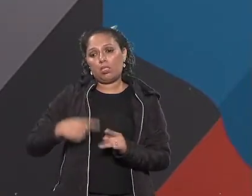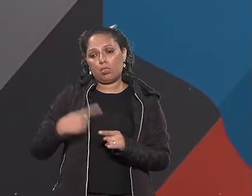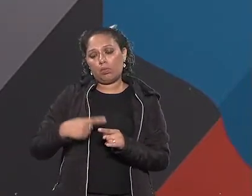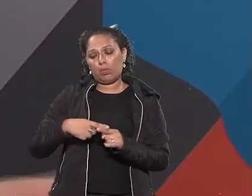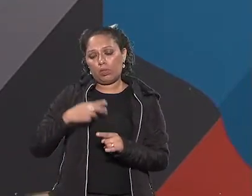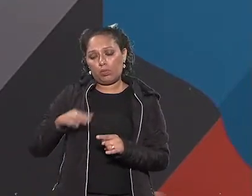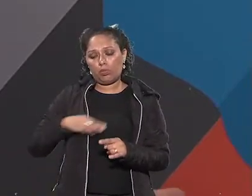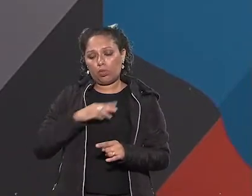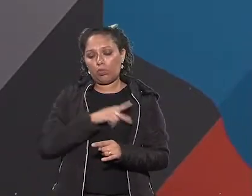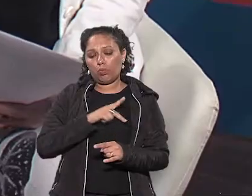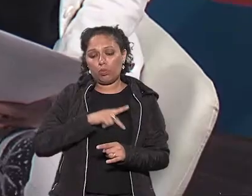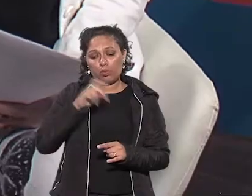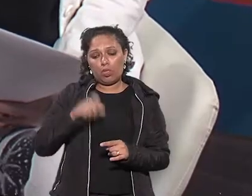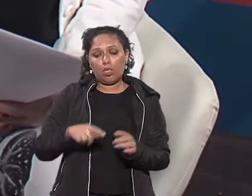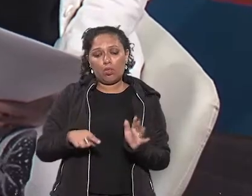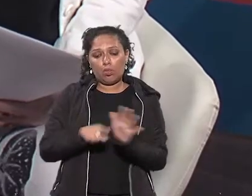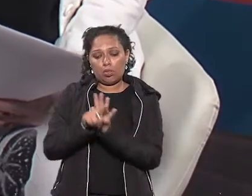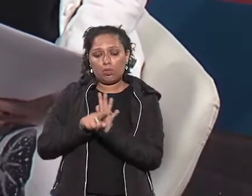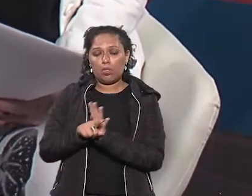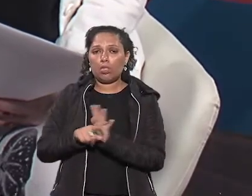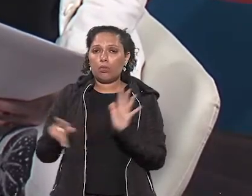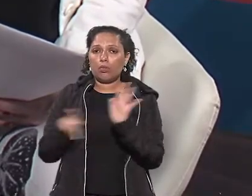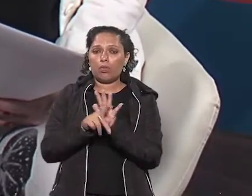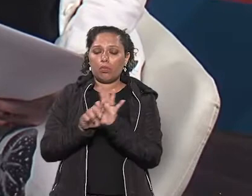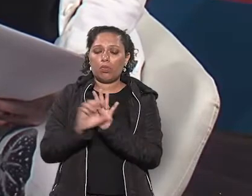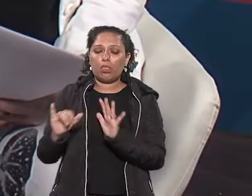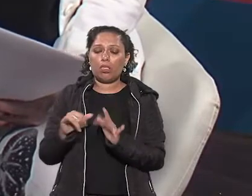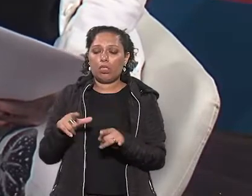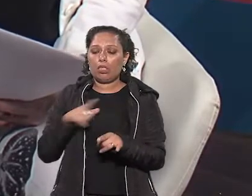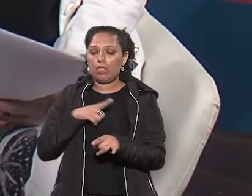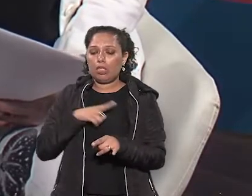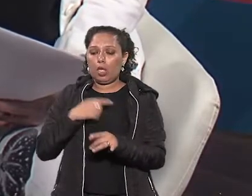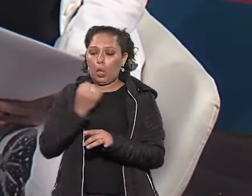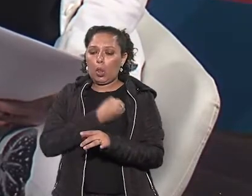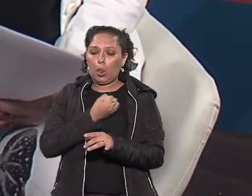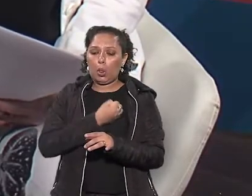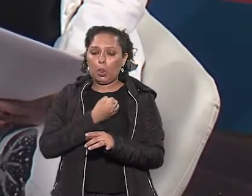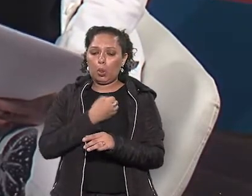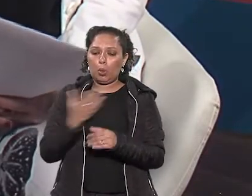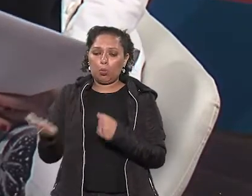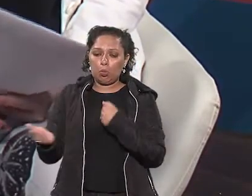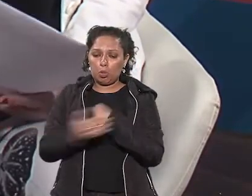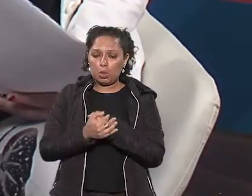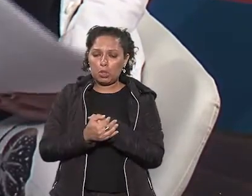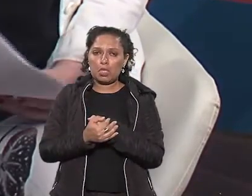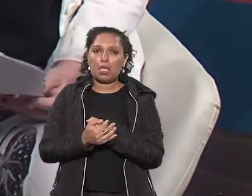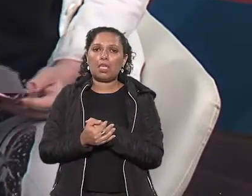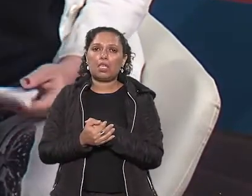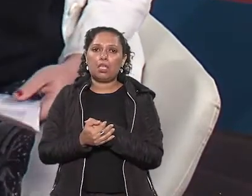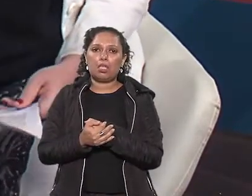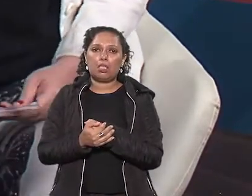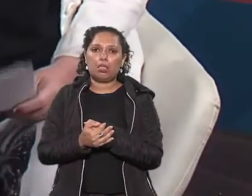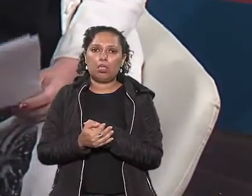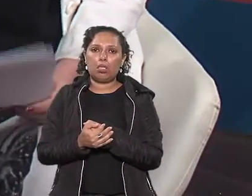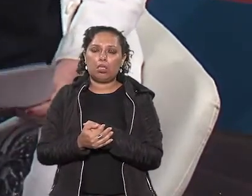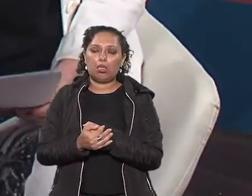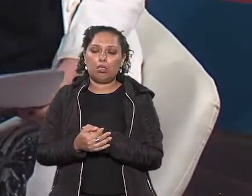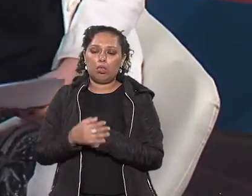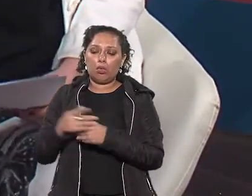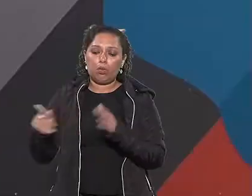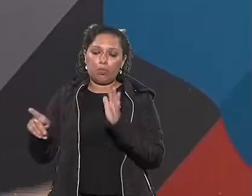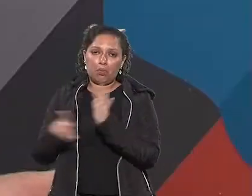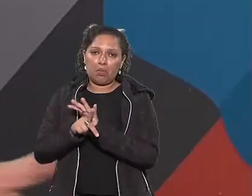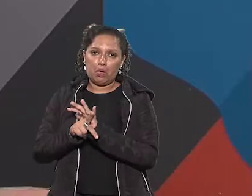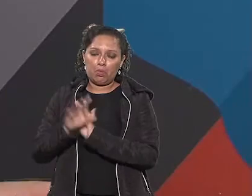da lei. Como é que vai ter dado sigiloso? Porque eles alegam que não liberam que é um dado sigiloso de